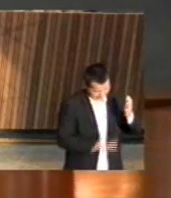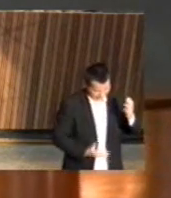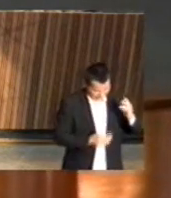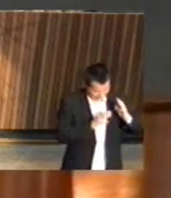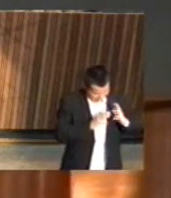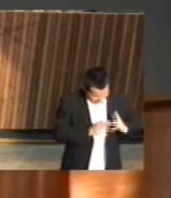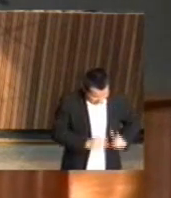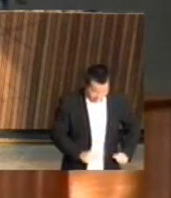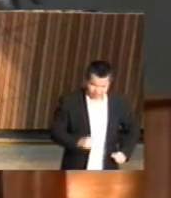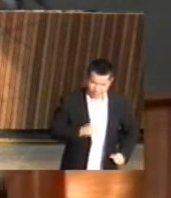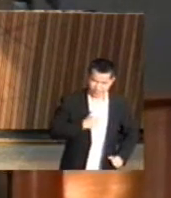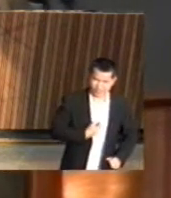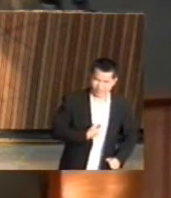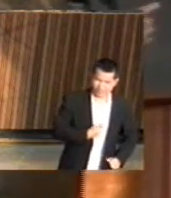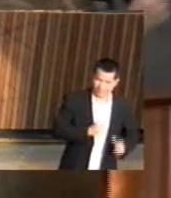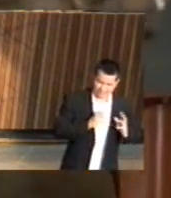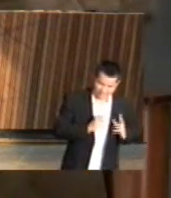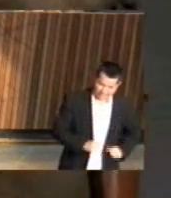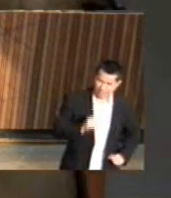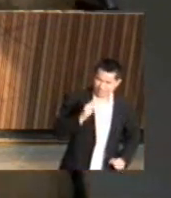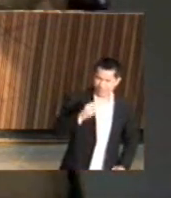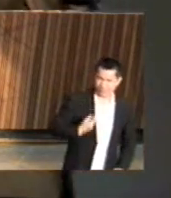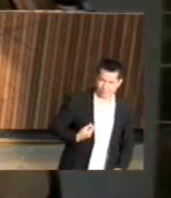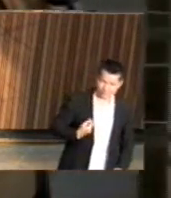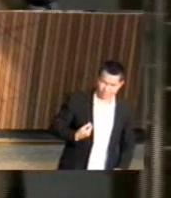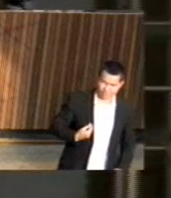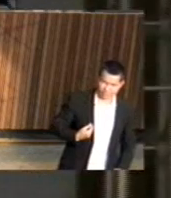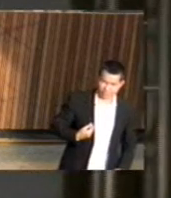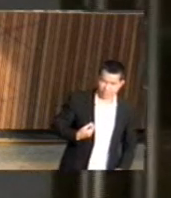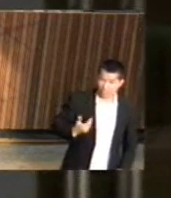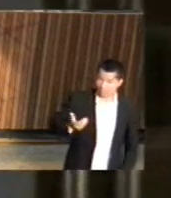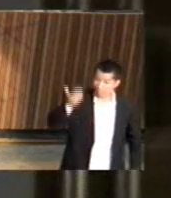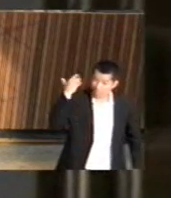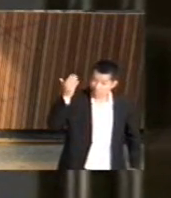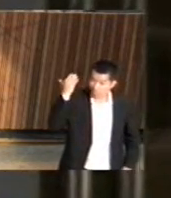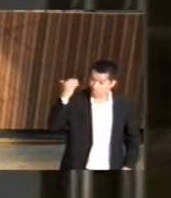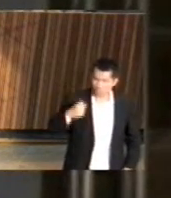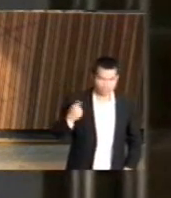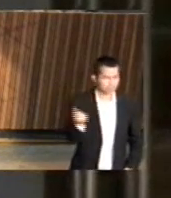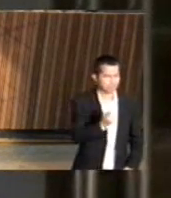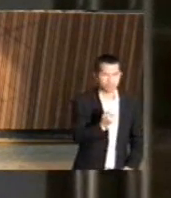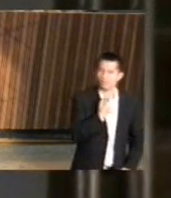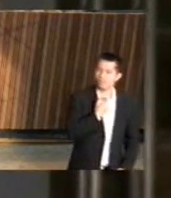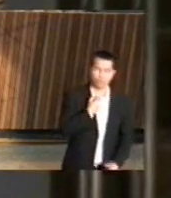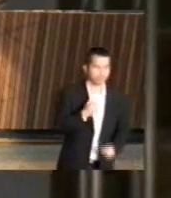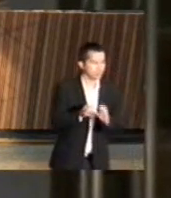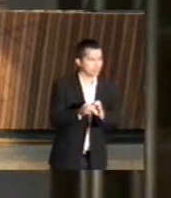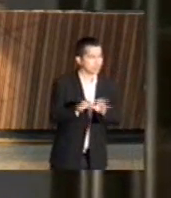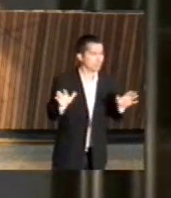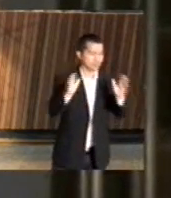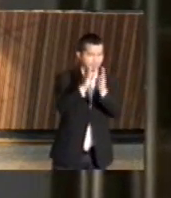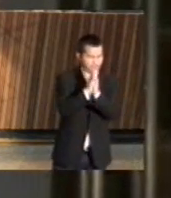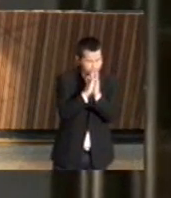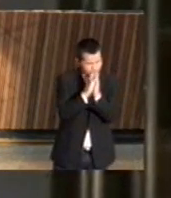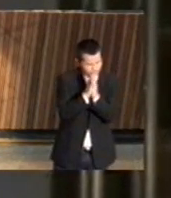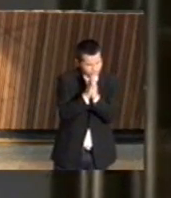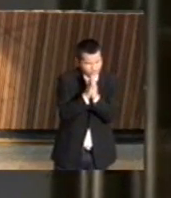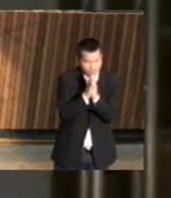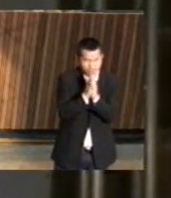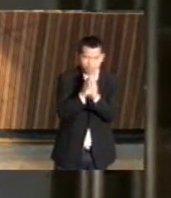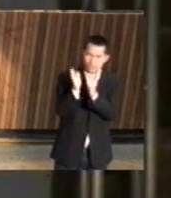altar. É interessante isso, não fala para você levar de volta, fala para deixar de lado no pé do altar,